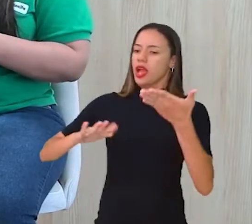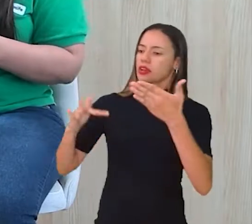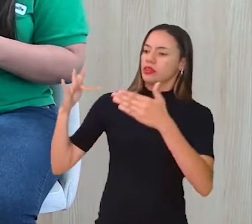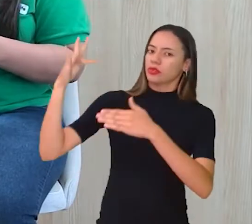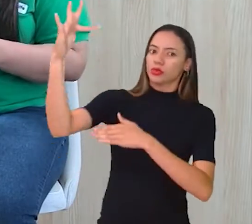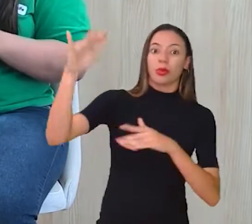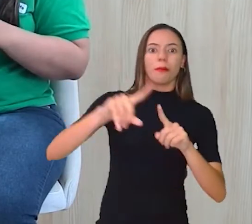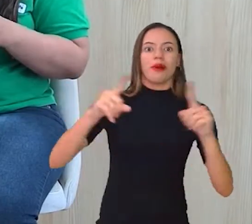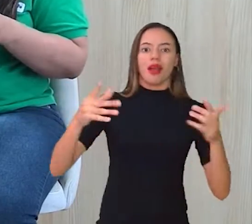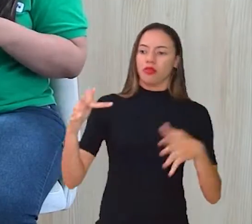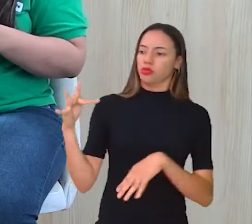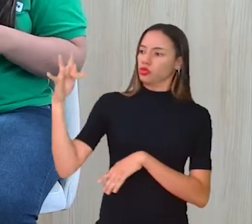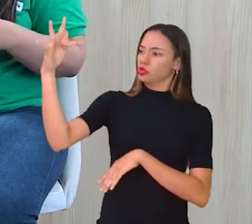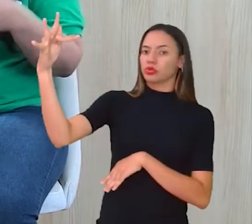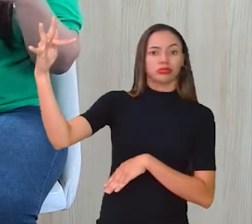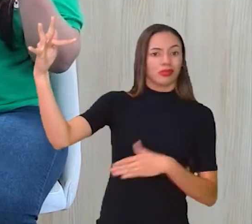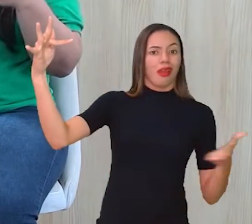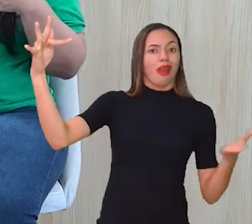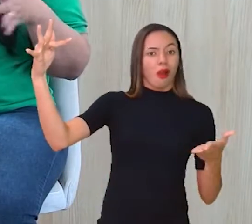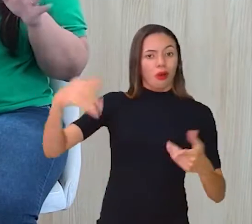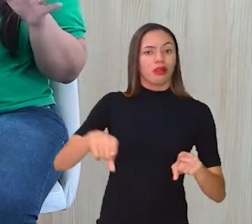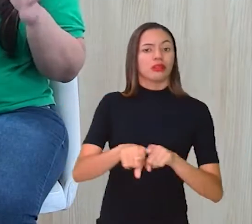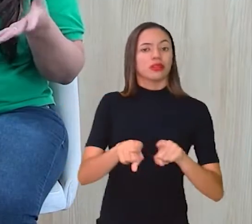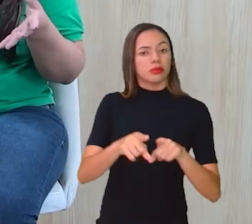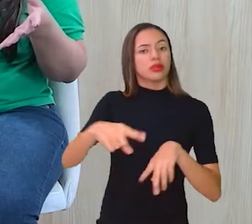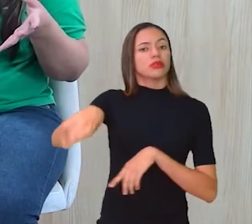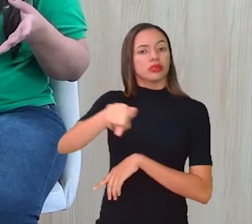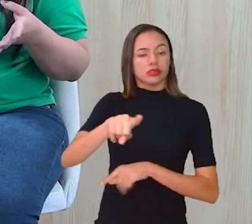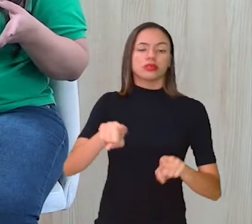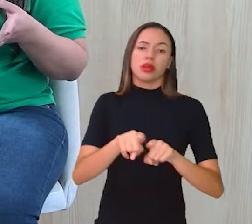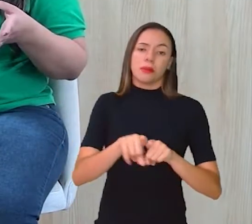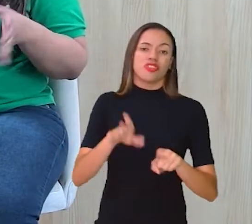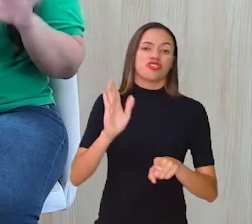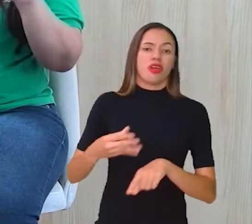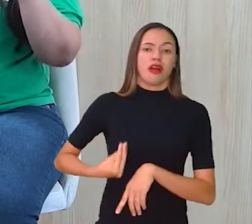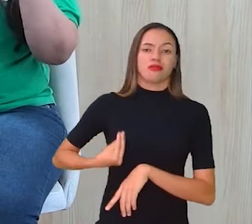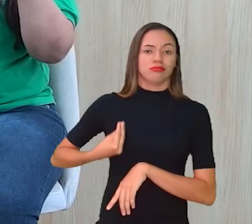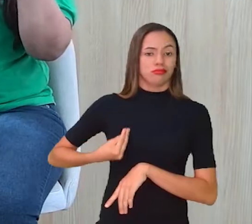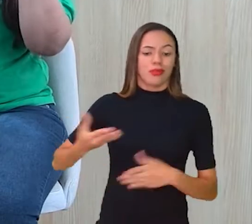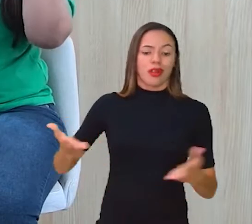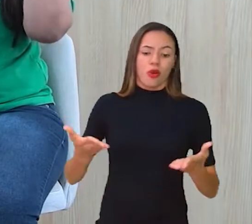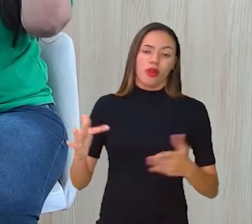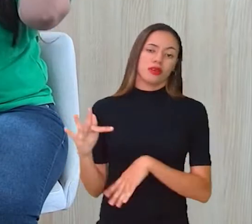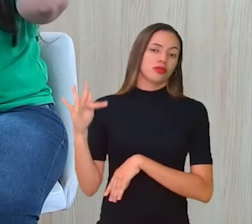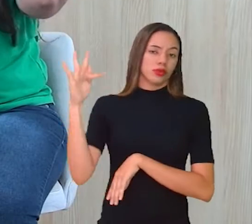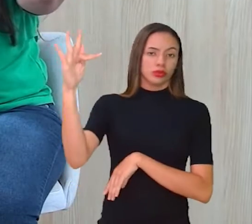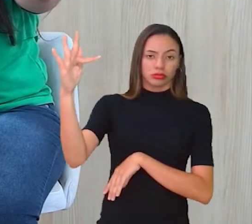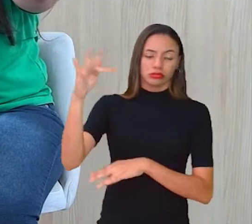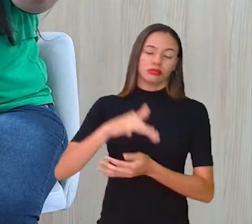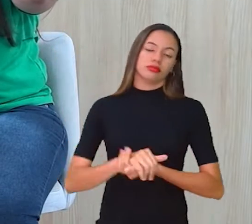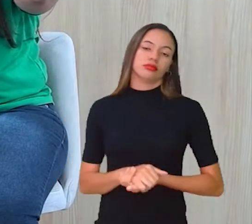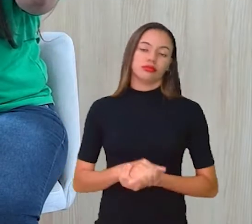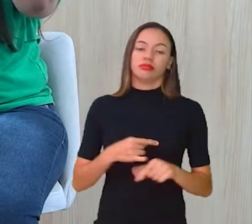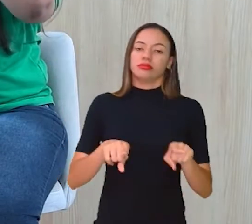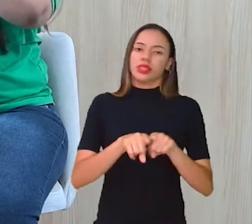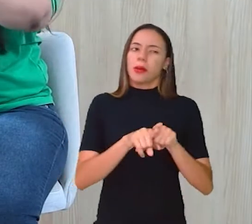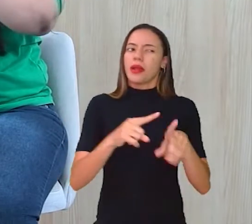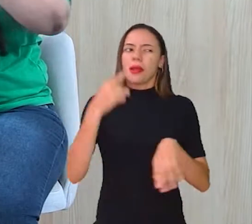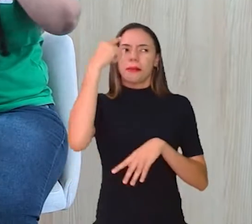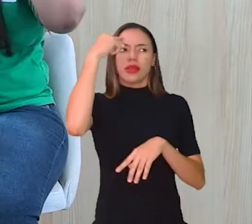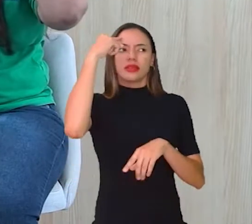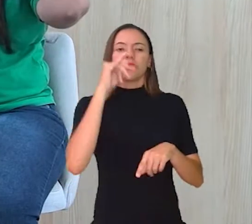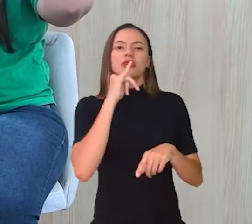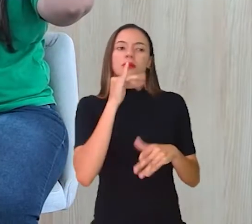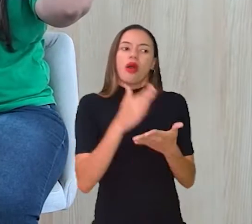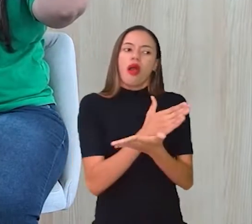está acontecendo, já é agora e você já está no futuro, né? E ainda mais pensar no que vai deixar de